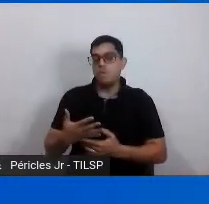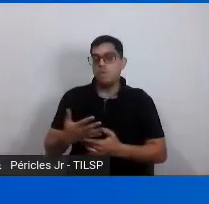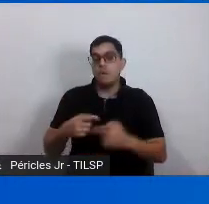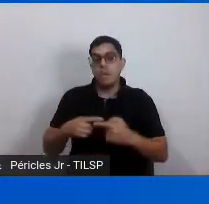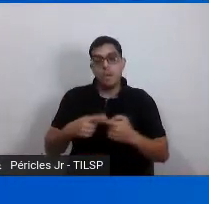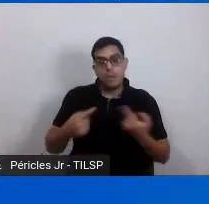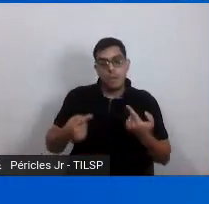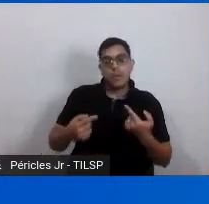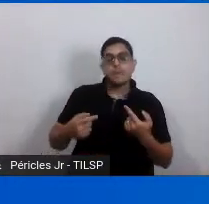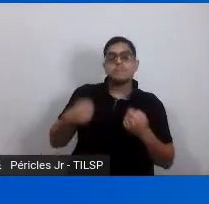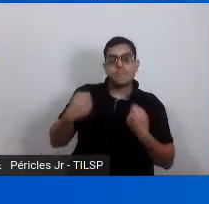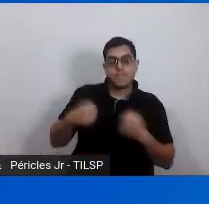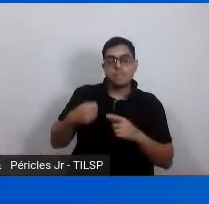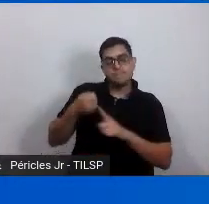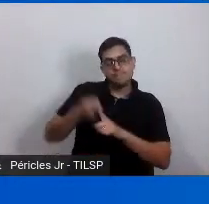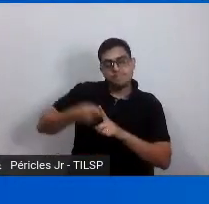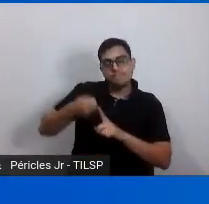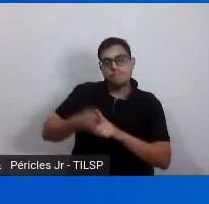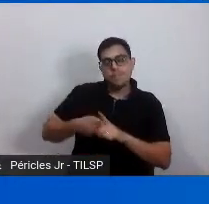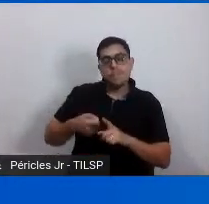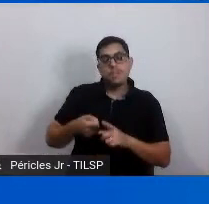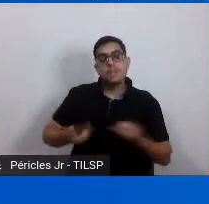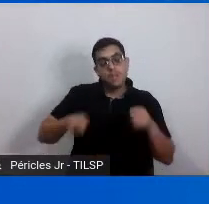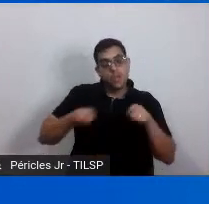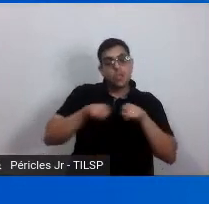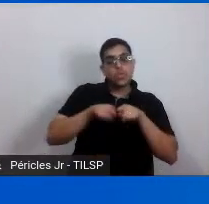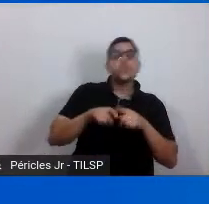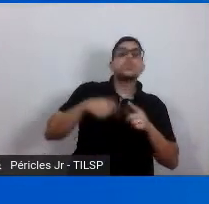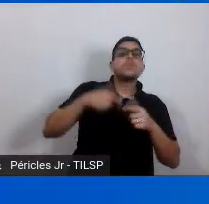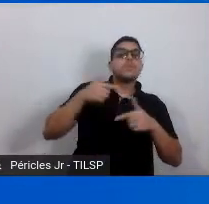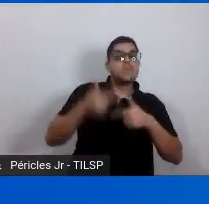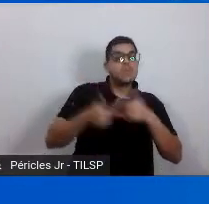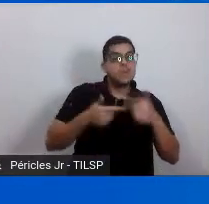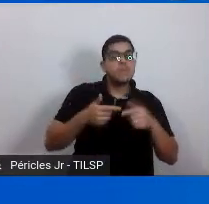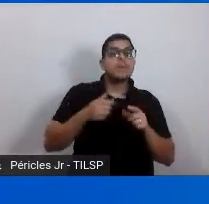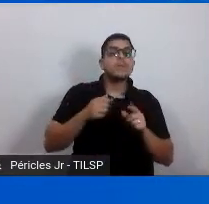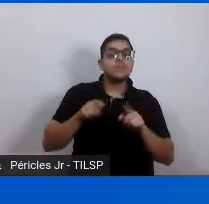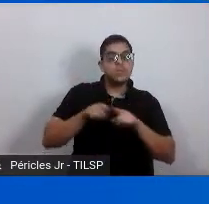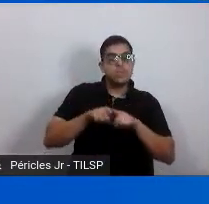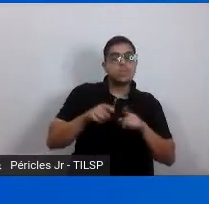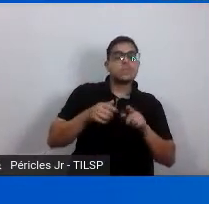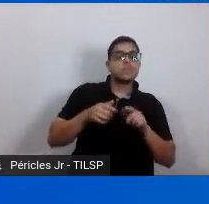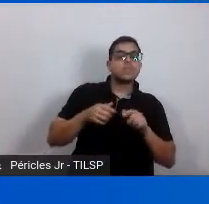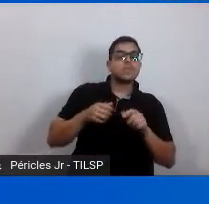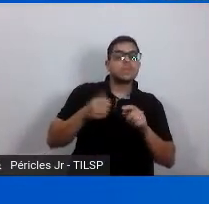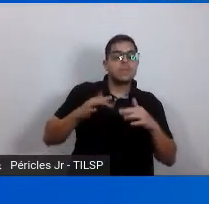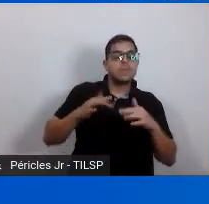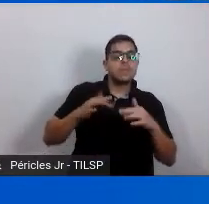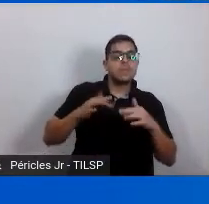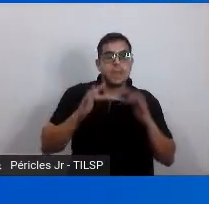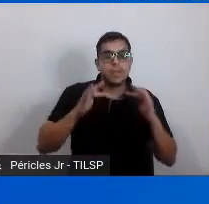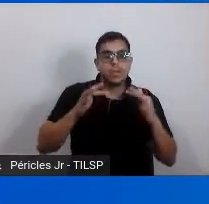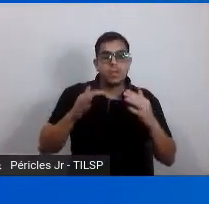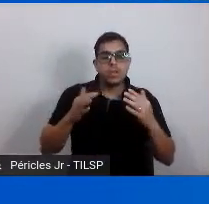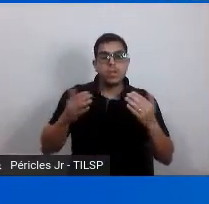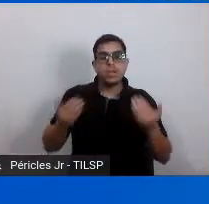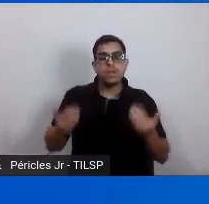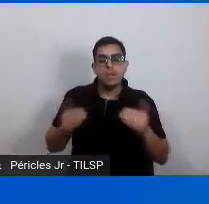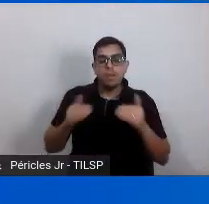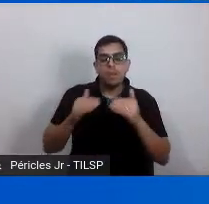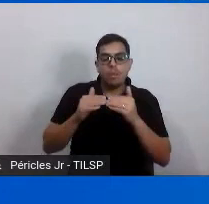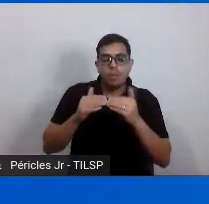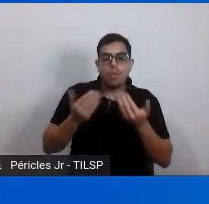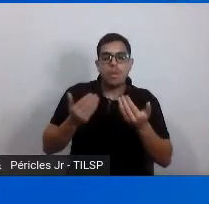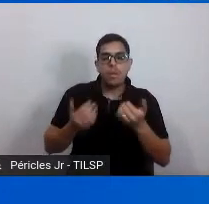o processo de atratividade melhorar o processo de engajar os alunos no conhecimento fazer com que eles gostam das atividades que a gente pode fazer